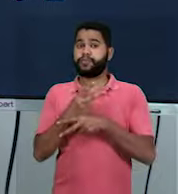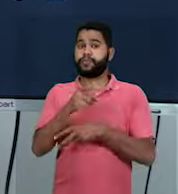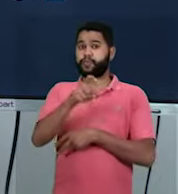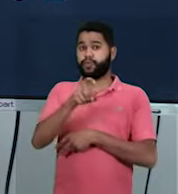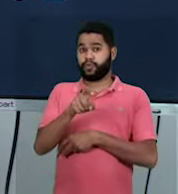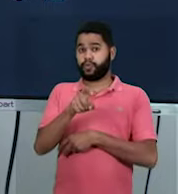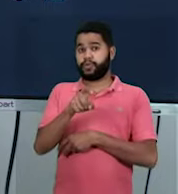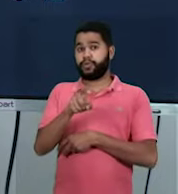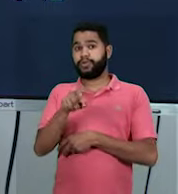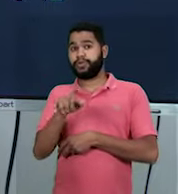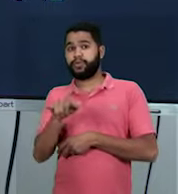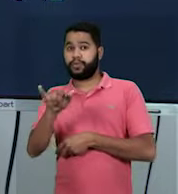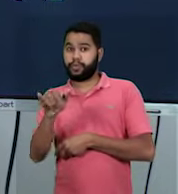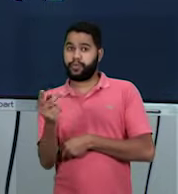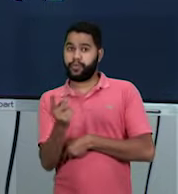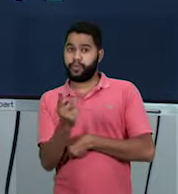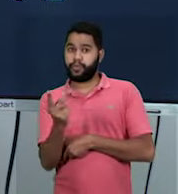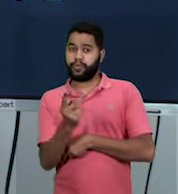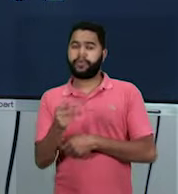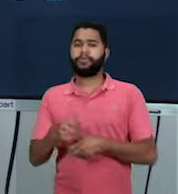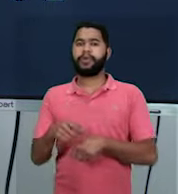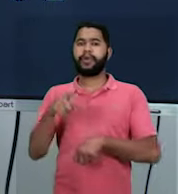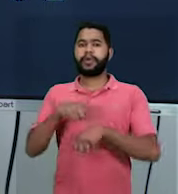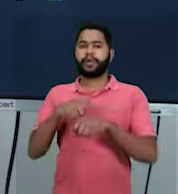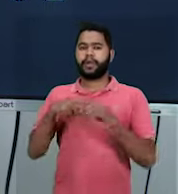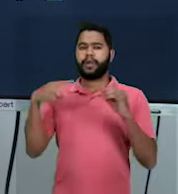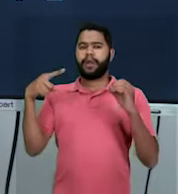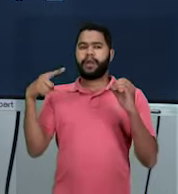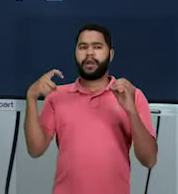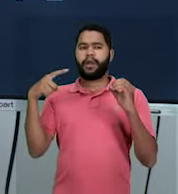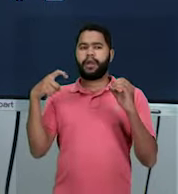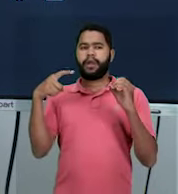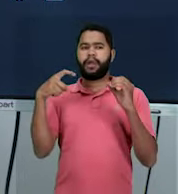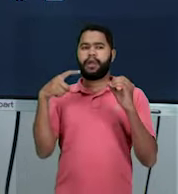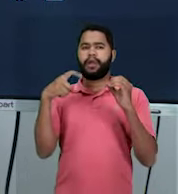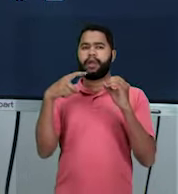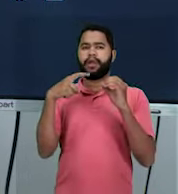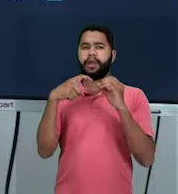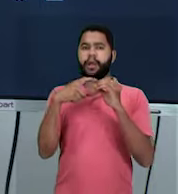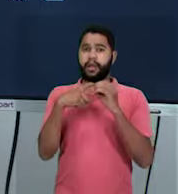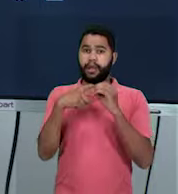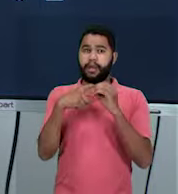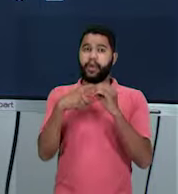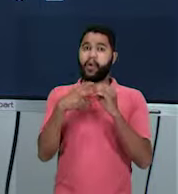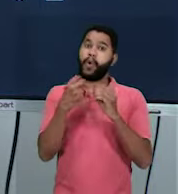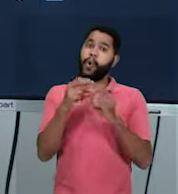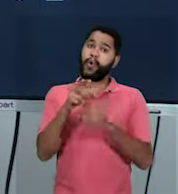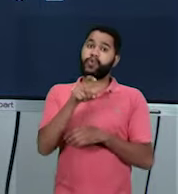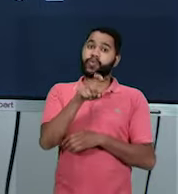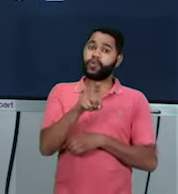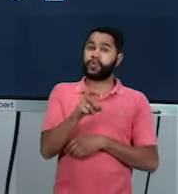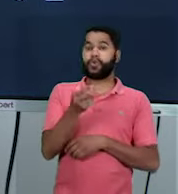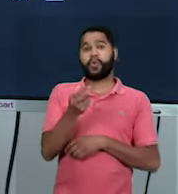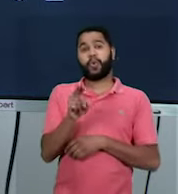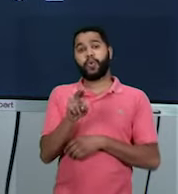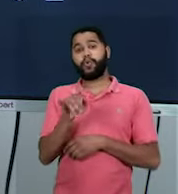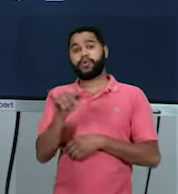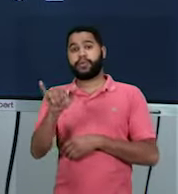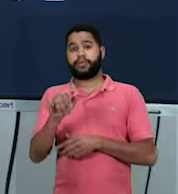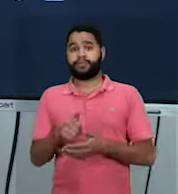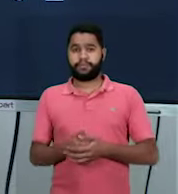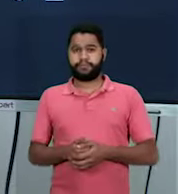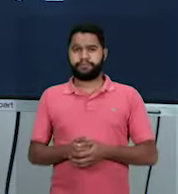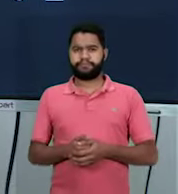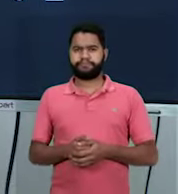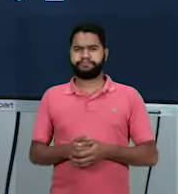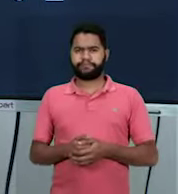Y, Se na hora da formação dos gametas, ele vai produzir ou gametas X ou gametas Y.